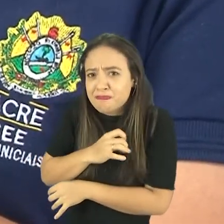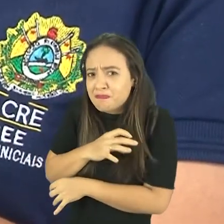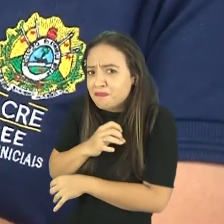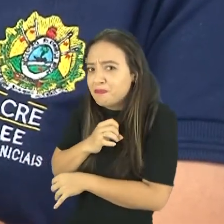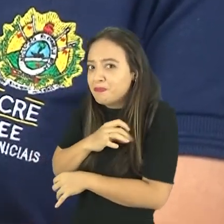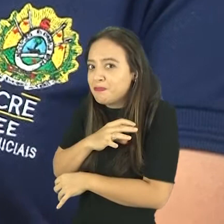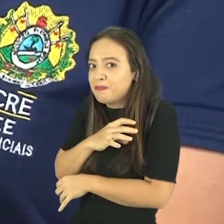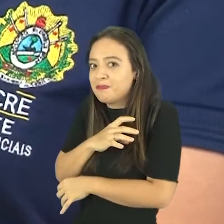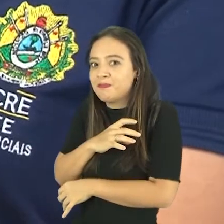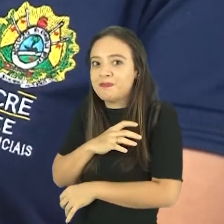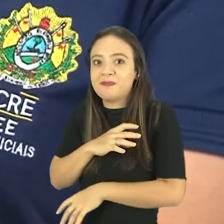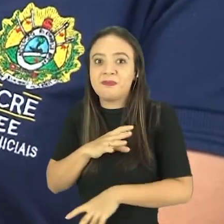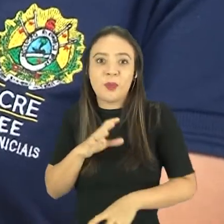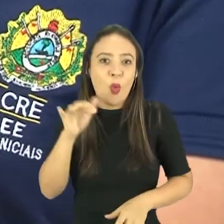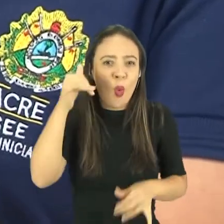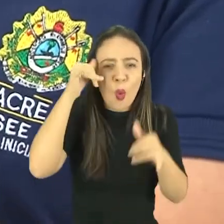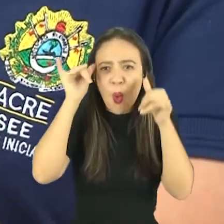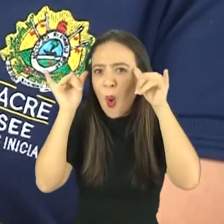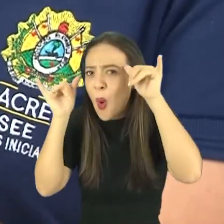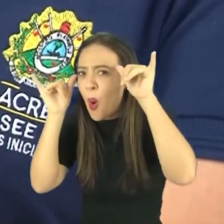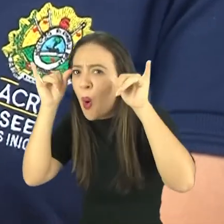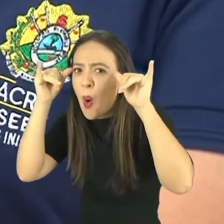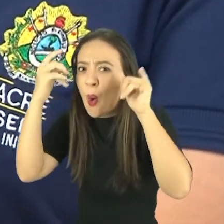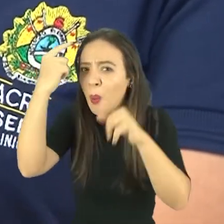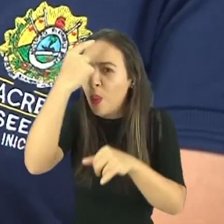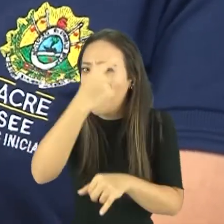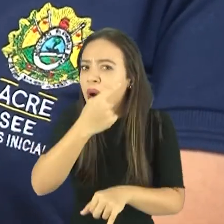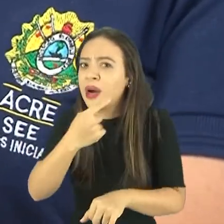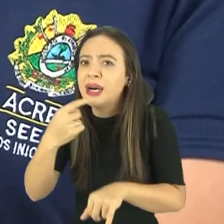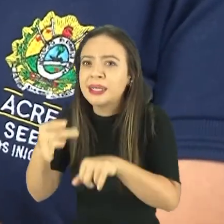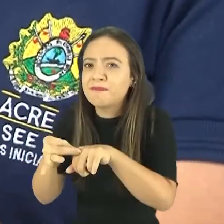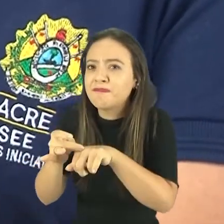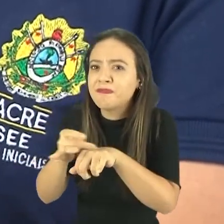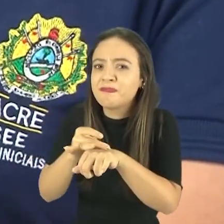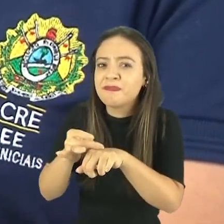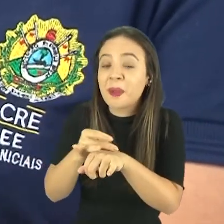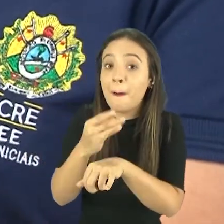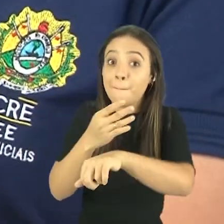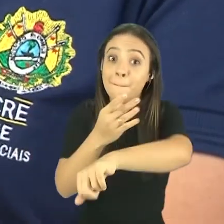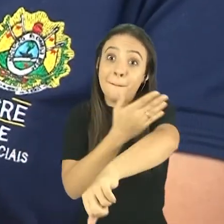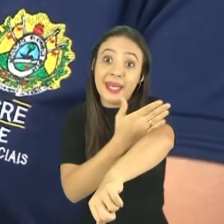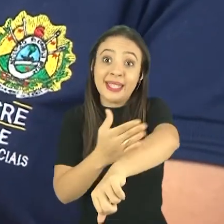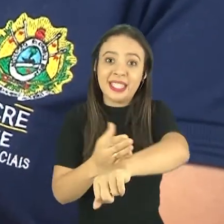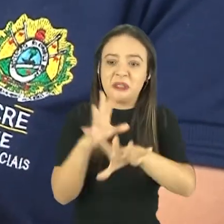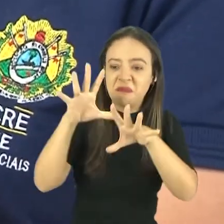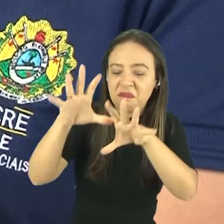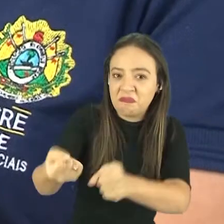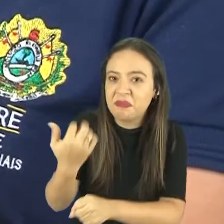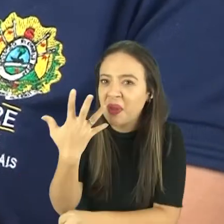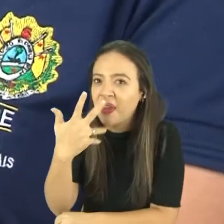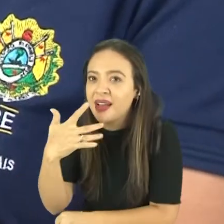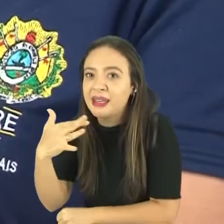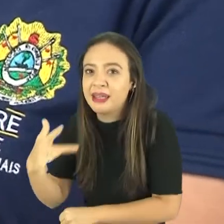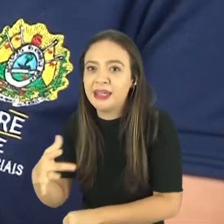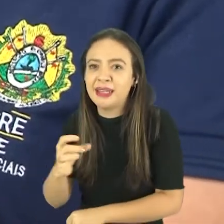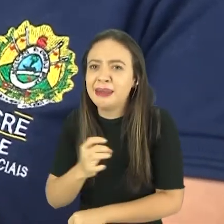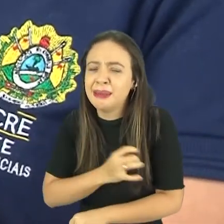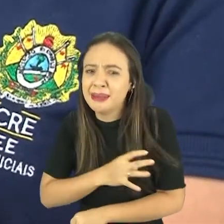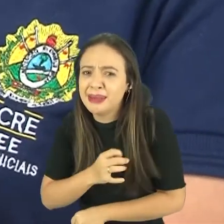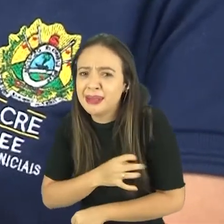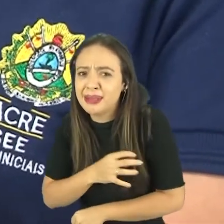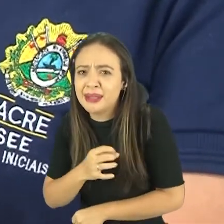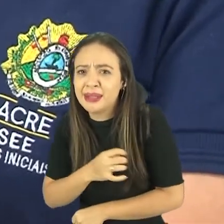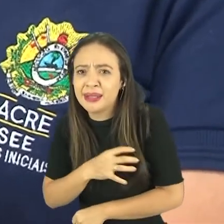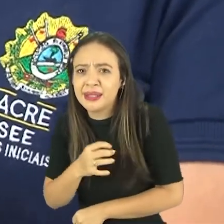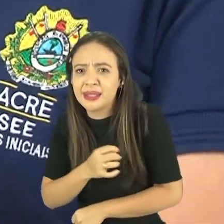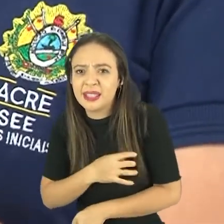careta. Boi, boi, boi, boi da cara branca, pega este menino que tem medo